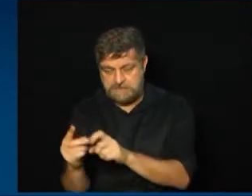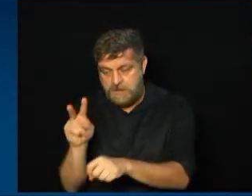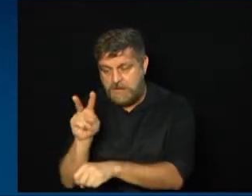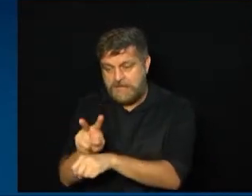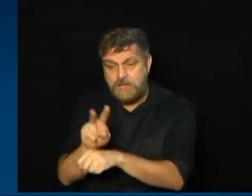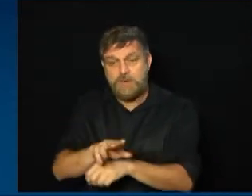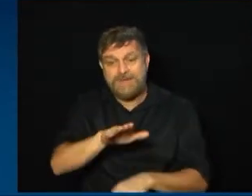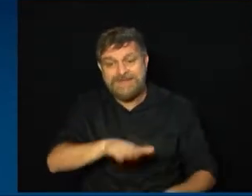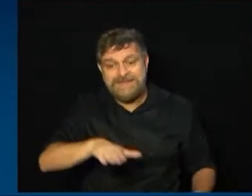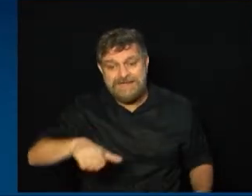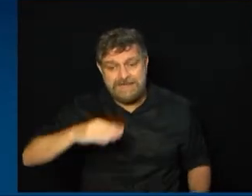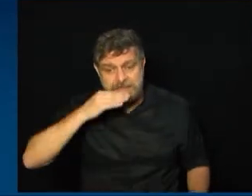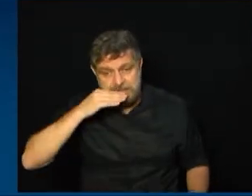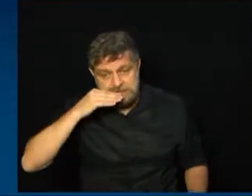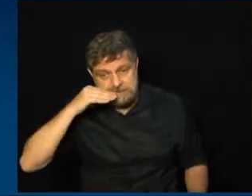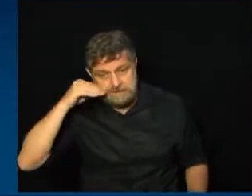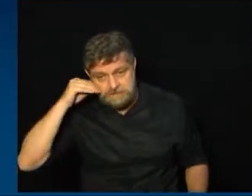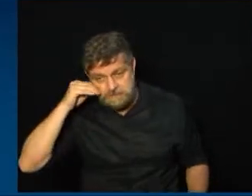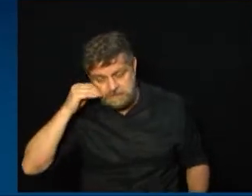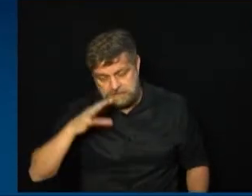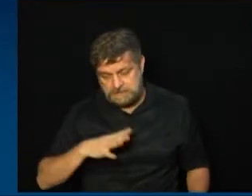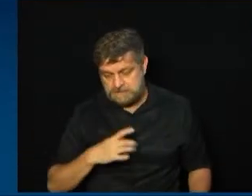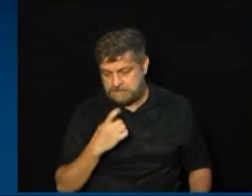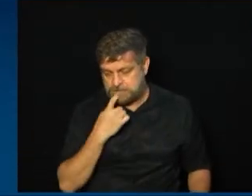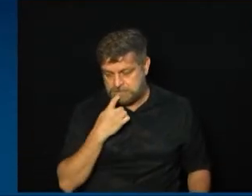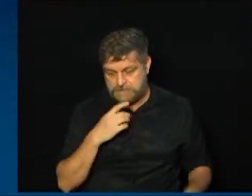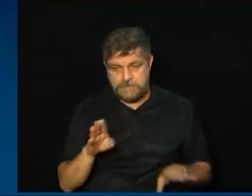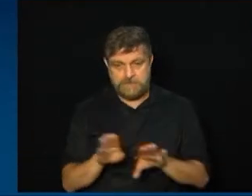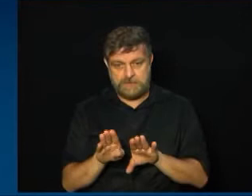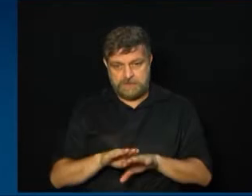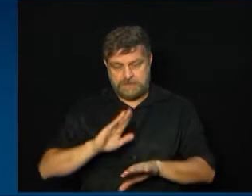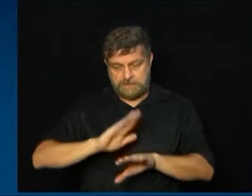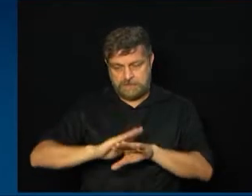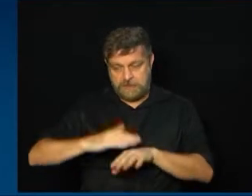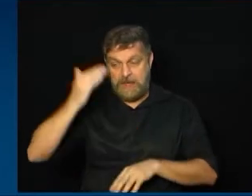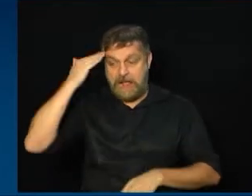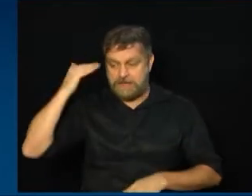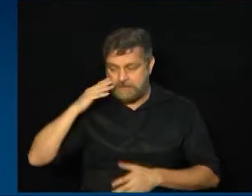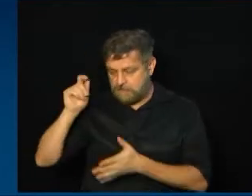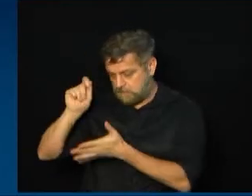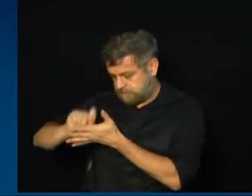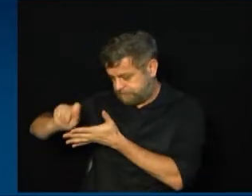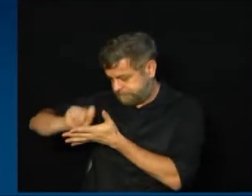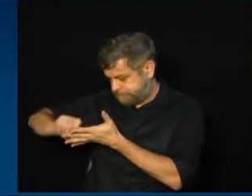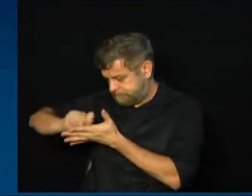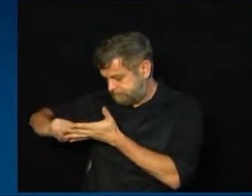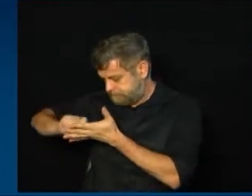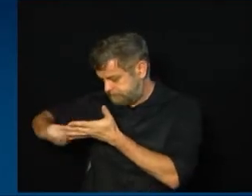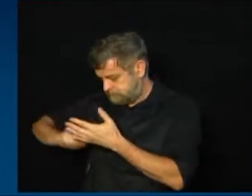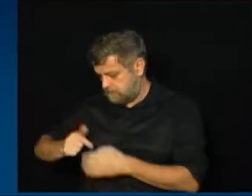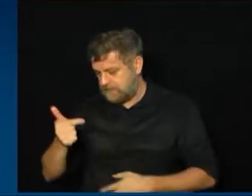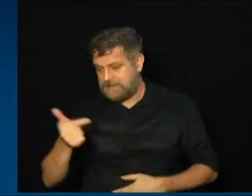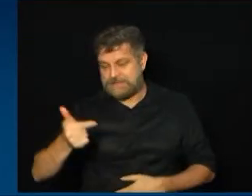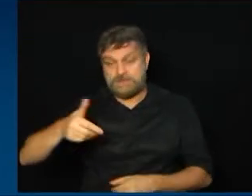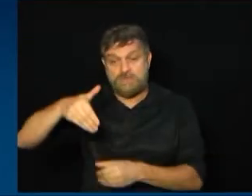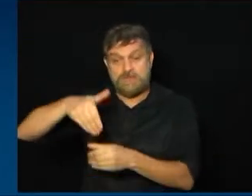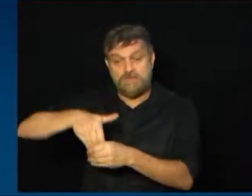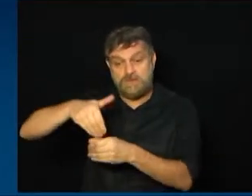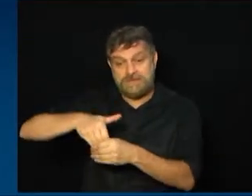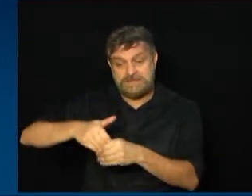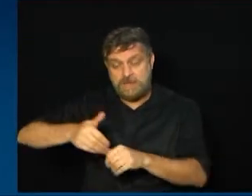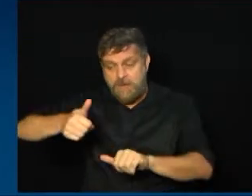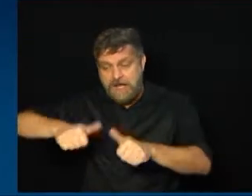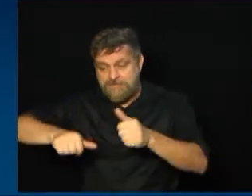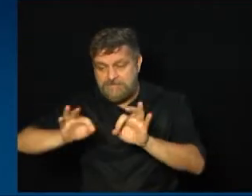à criança e ao adolescente em Campinas. Também de autoria da vereadora Débora Palermo, em segunda discussão, será analisado